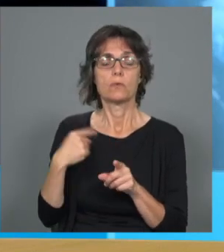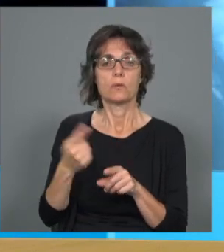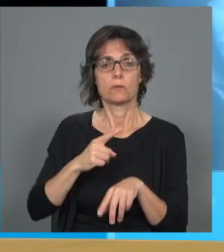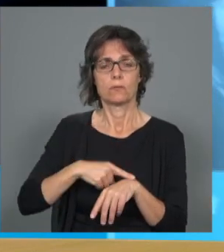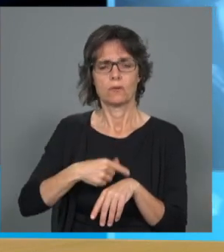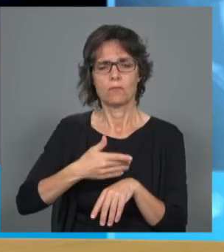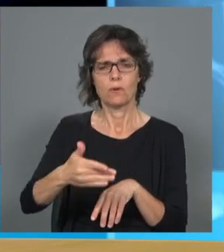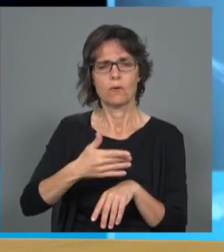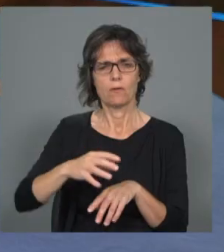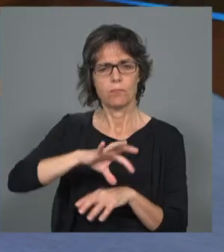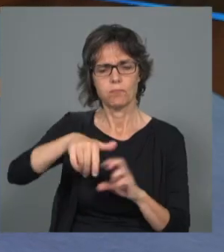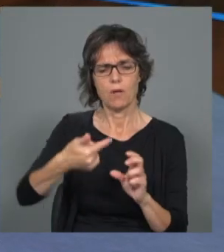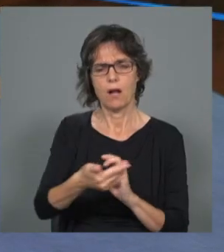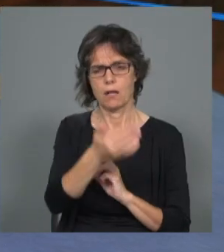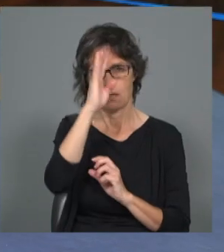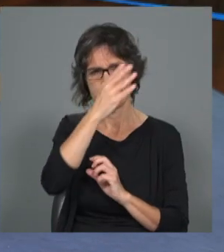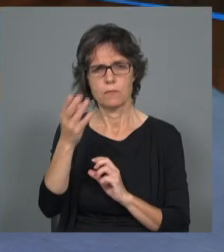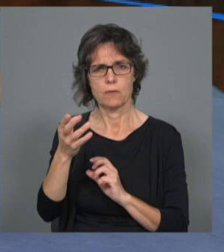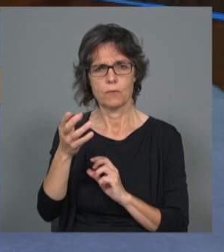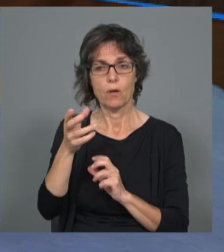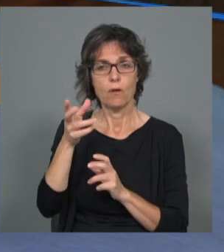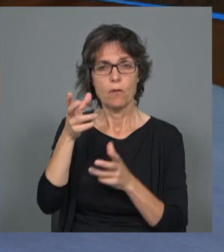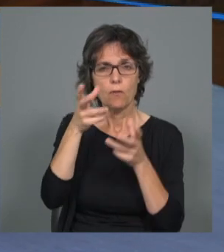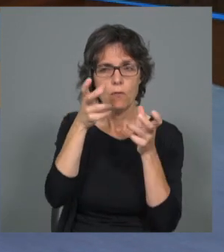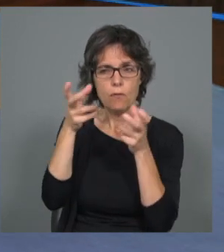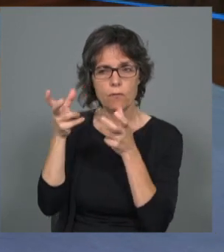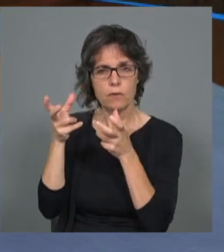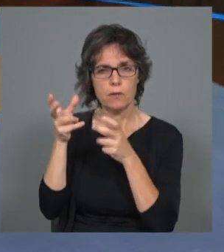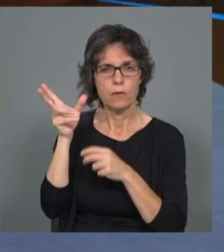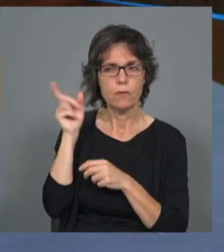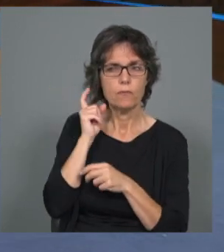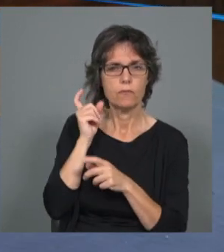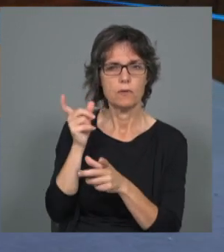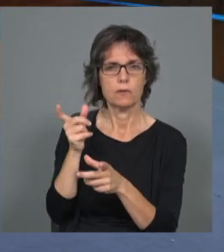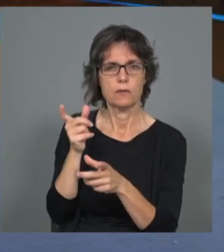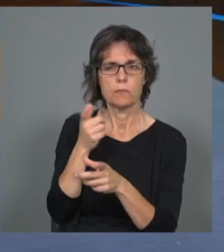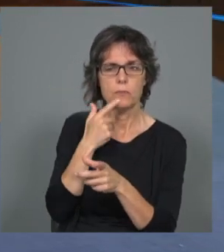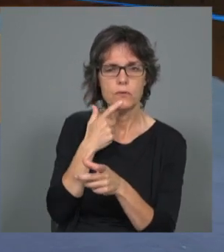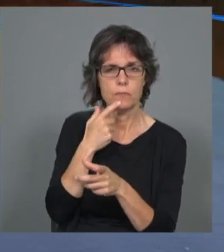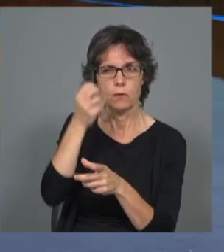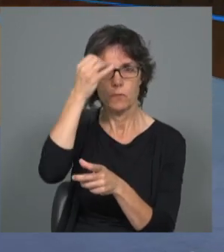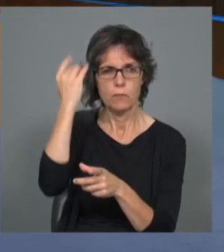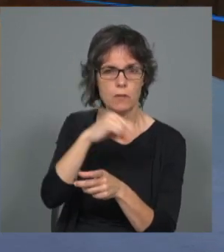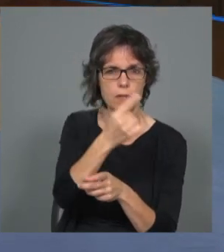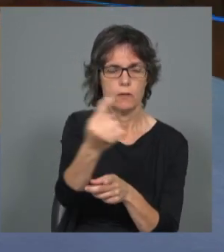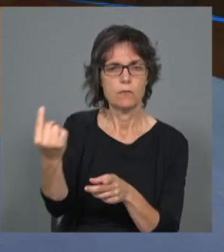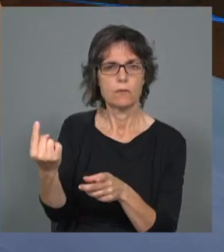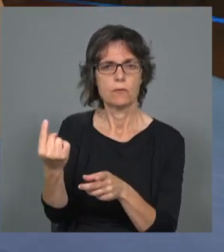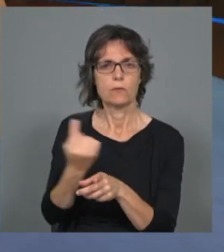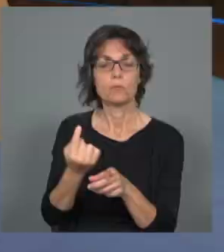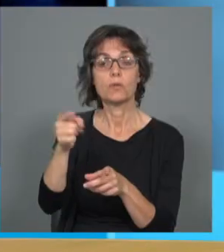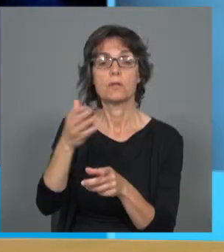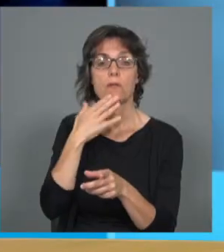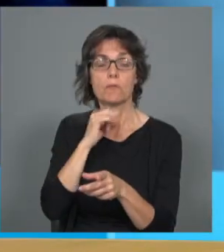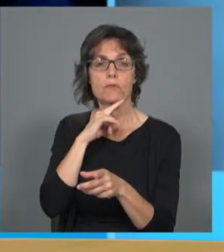estamos a viver. E, portanto, a escuta é uma coisa muito interessante, porque nós pensamos, é importante prepararmos perguntas, não é?